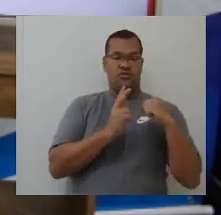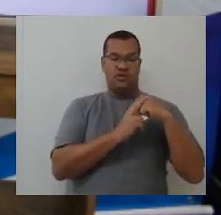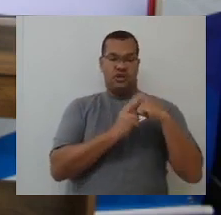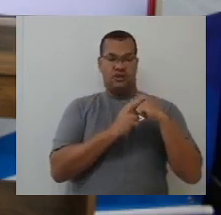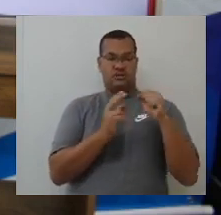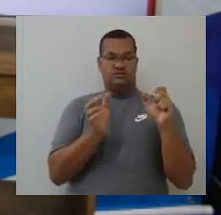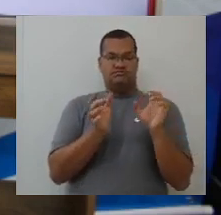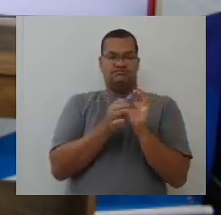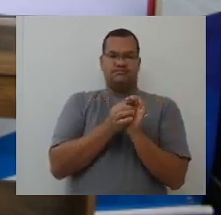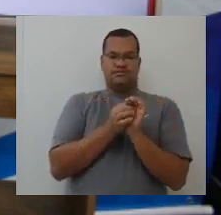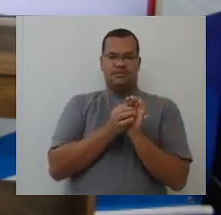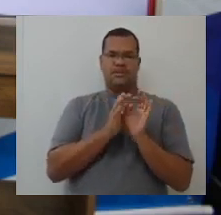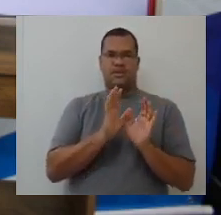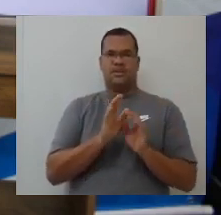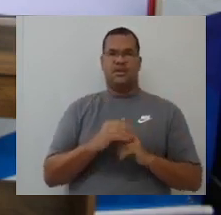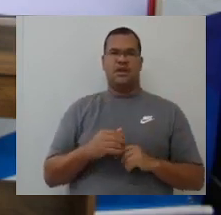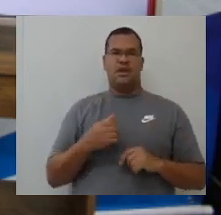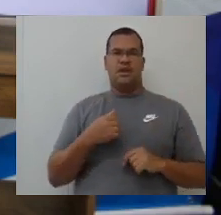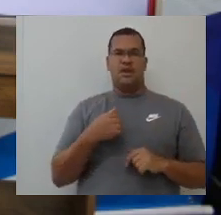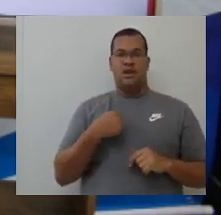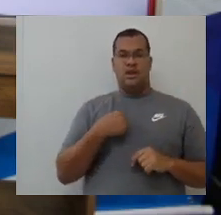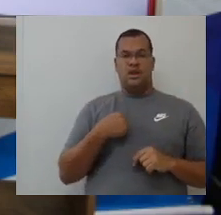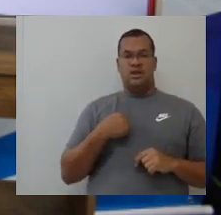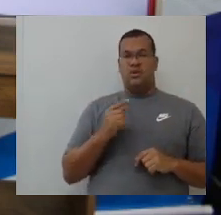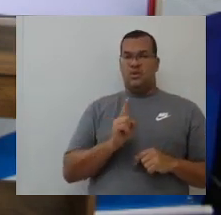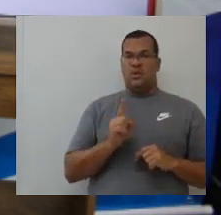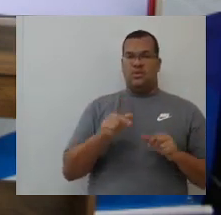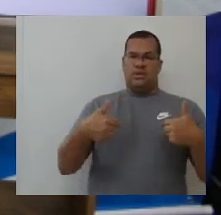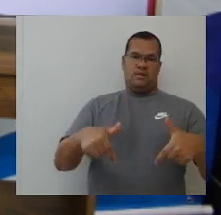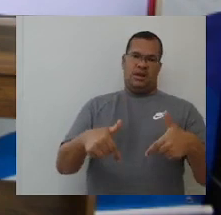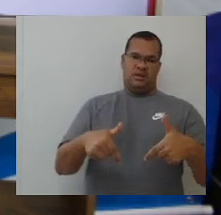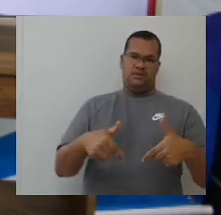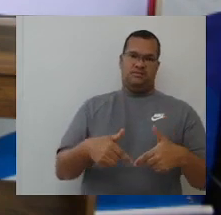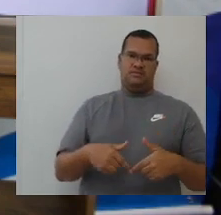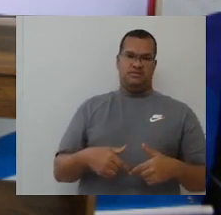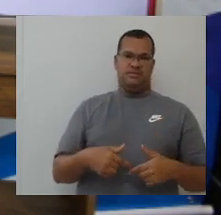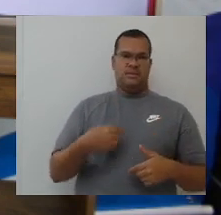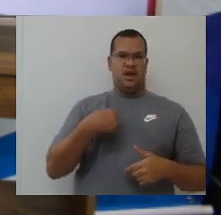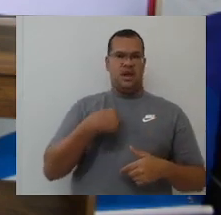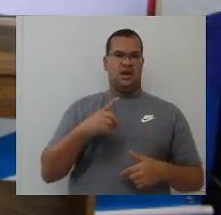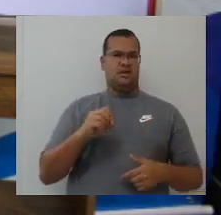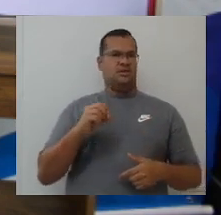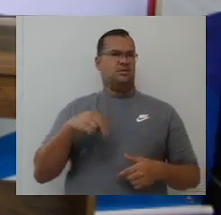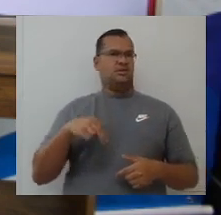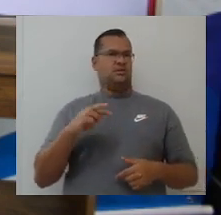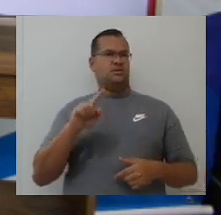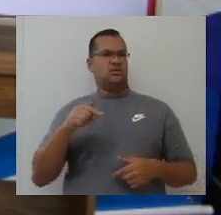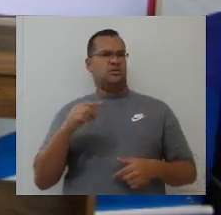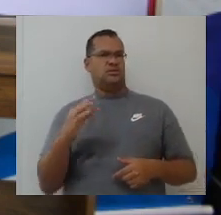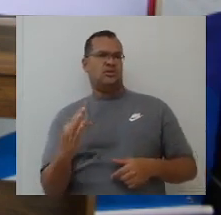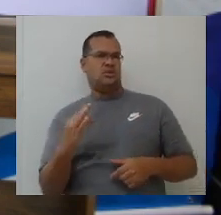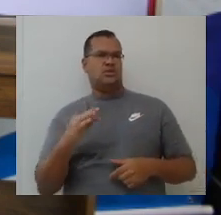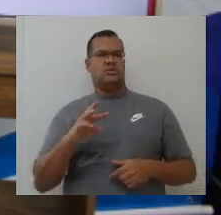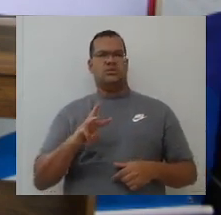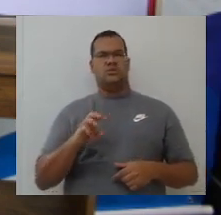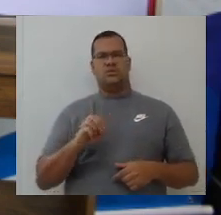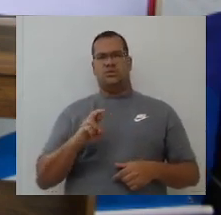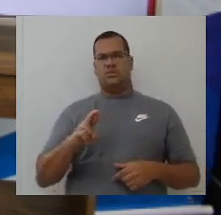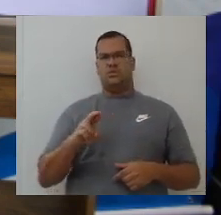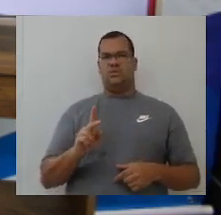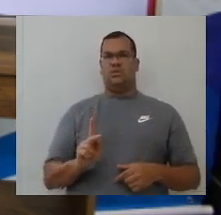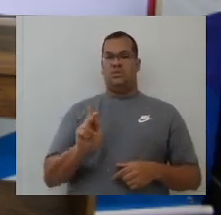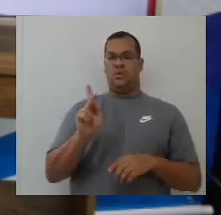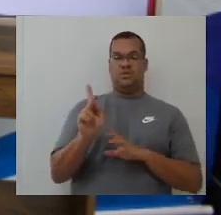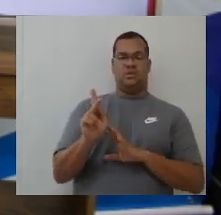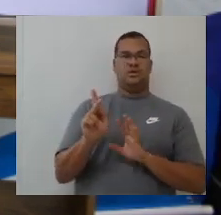ser abreviado. Então, eu não trabalho. I don't work. I don't work. Opa,